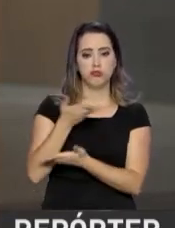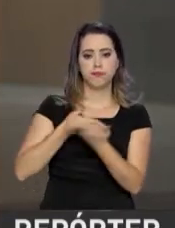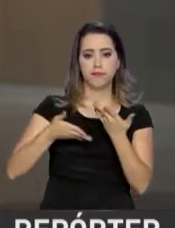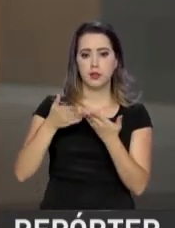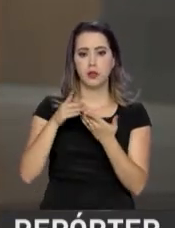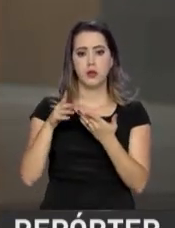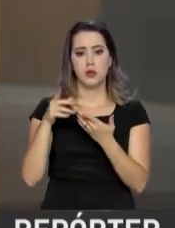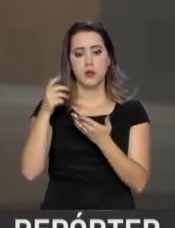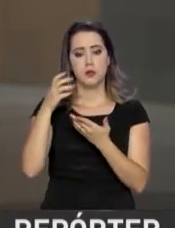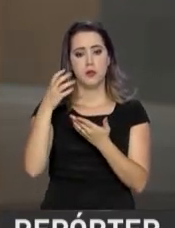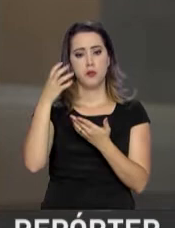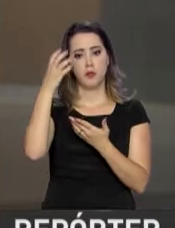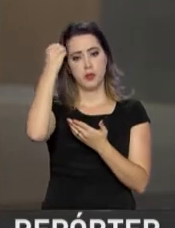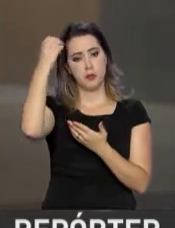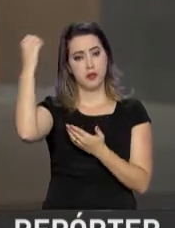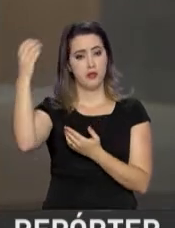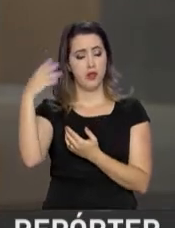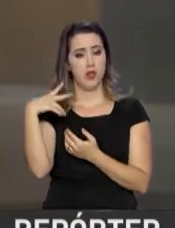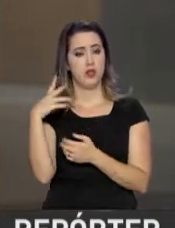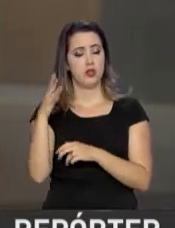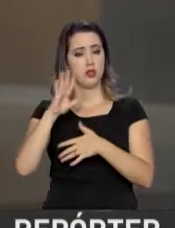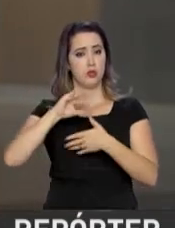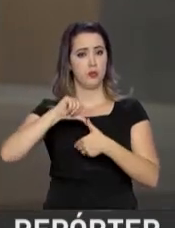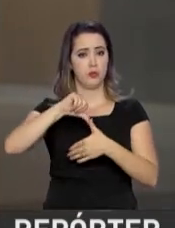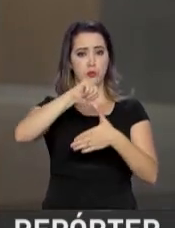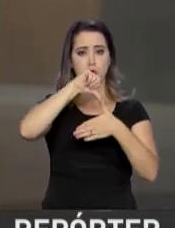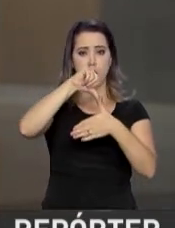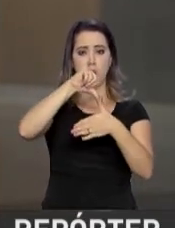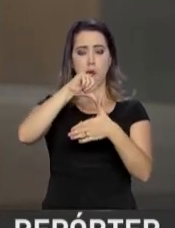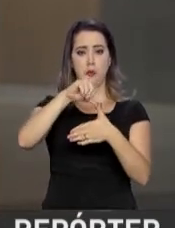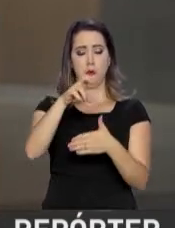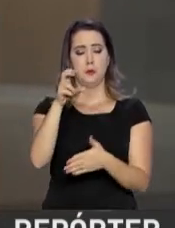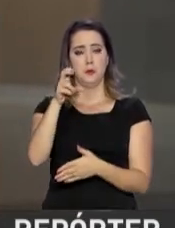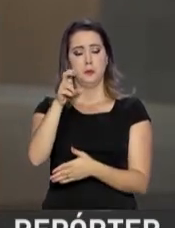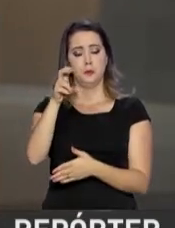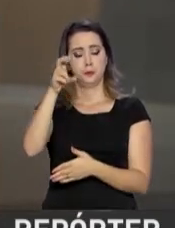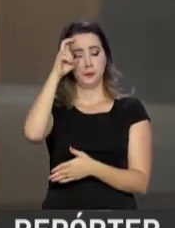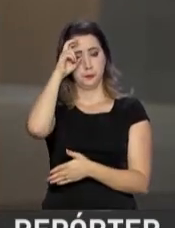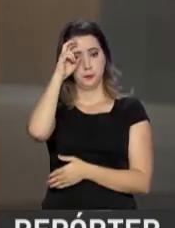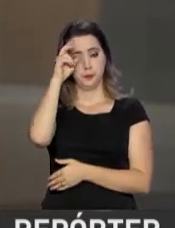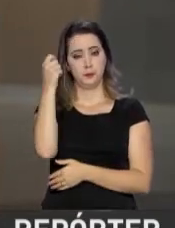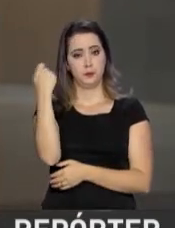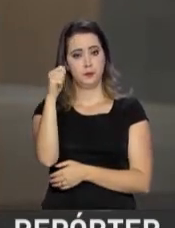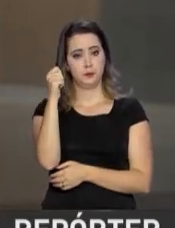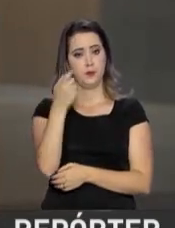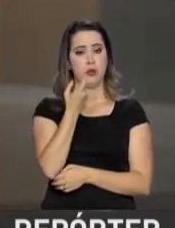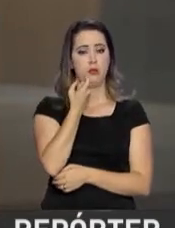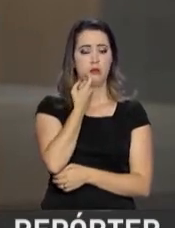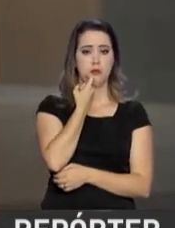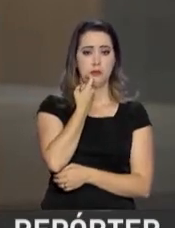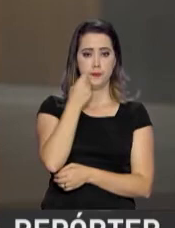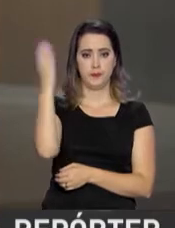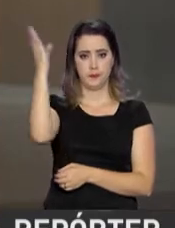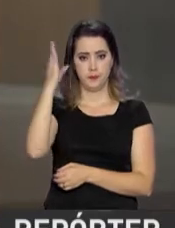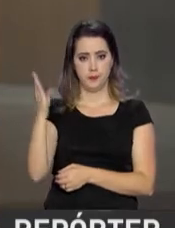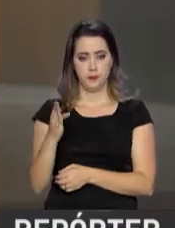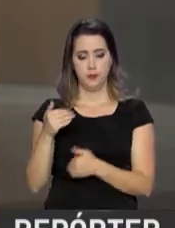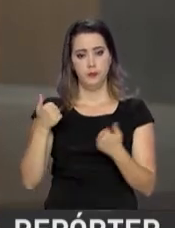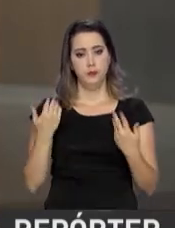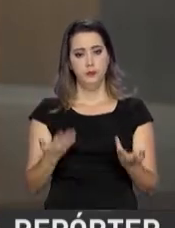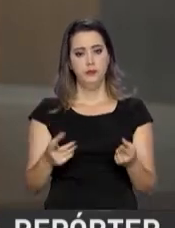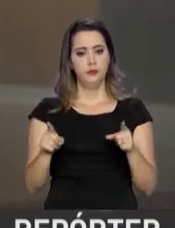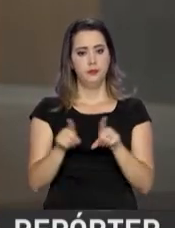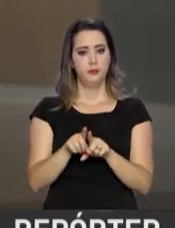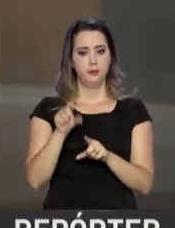sebastian pinera américa do sul na quinta feira ele estará na argentina e na sexta feira ele estará aqui no brasil